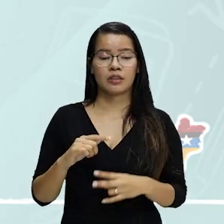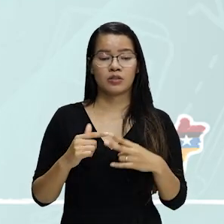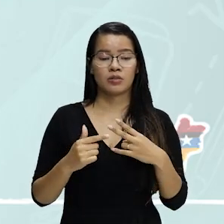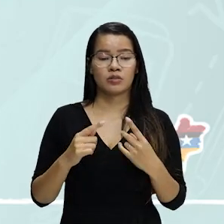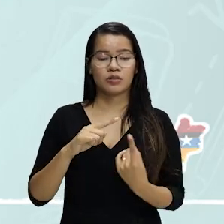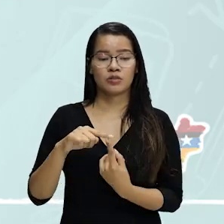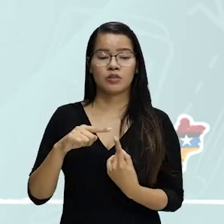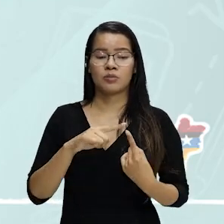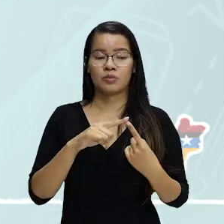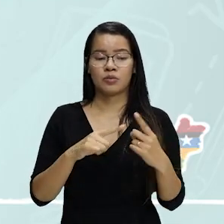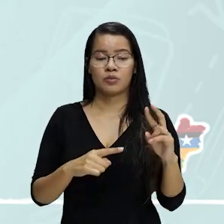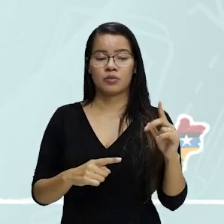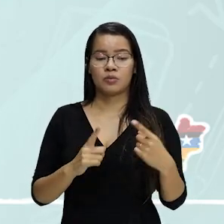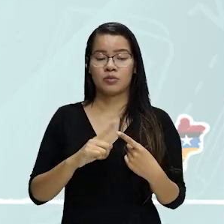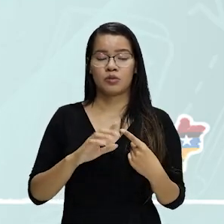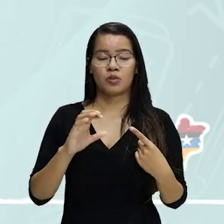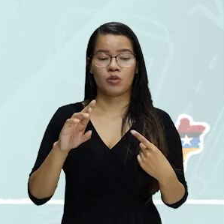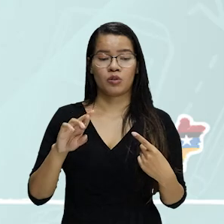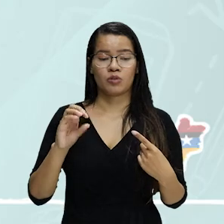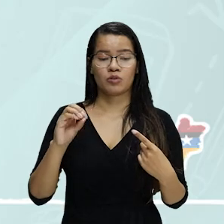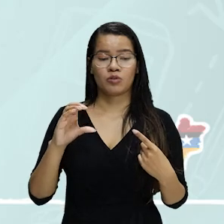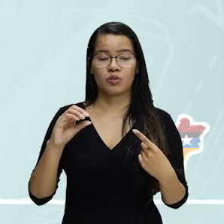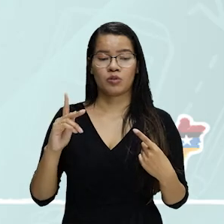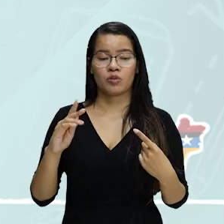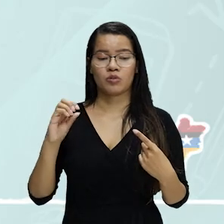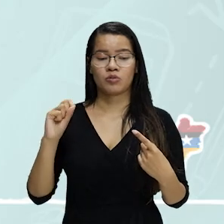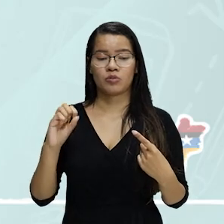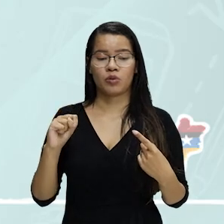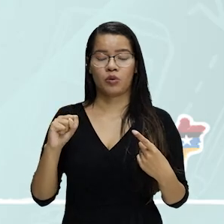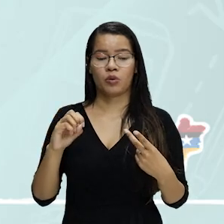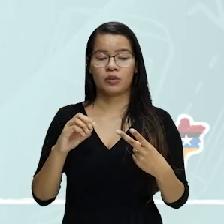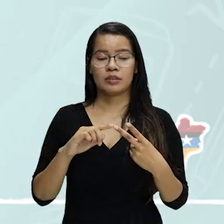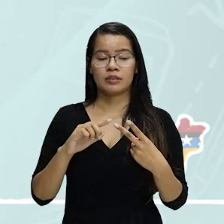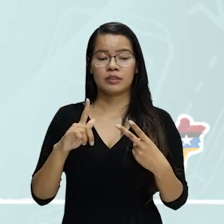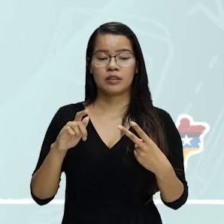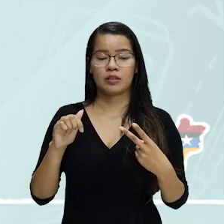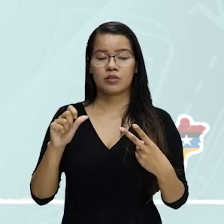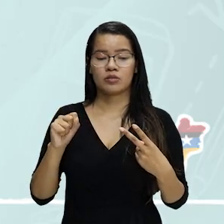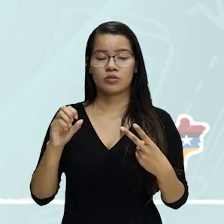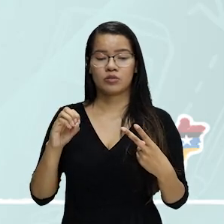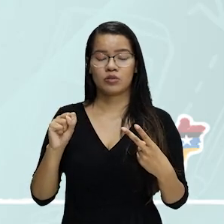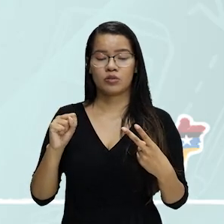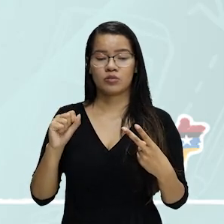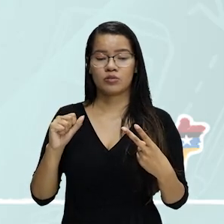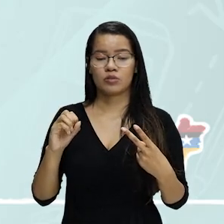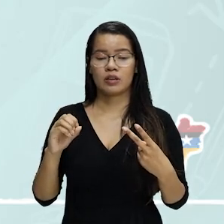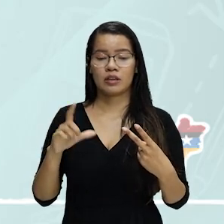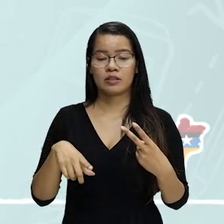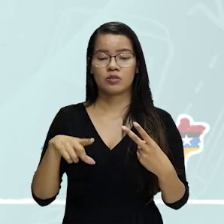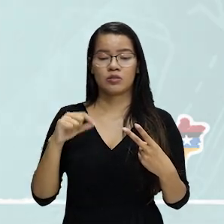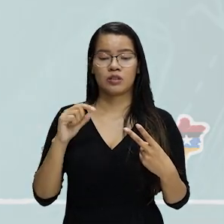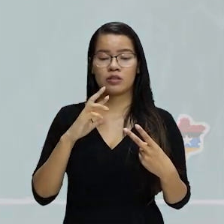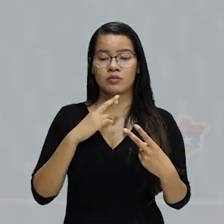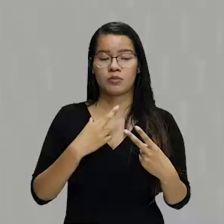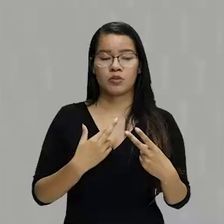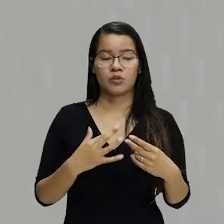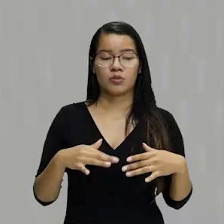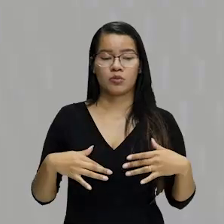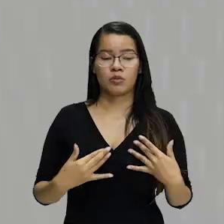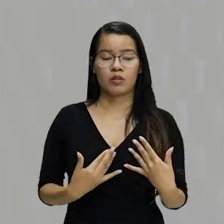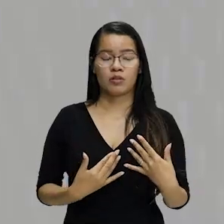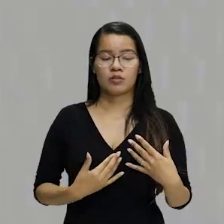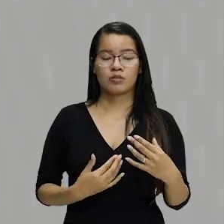dois tipos, os rochosos e os gasosos. Assinale com R os planetas rochosos e com G os planetas